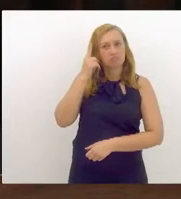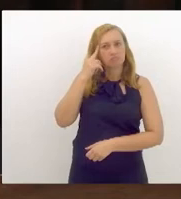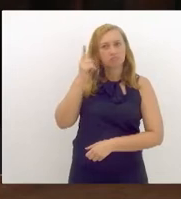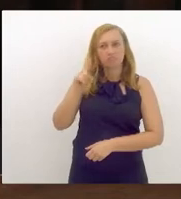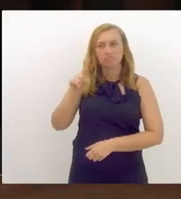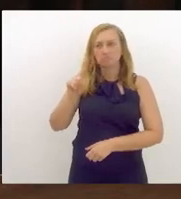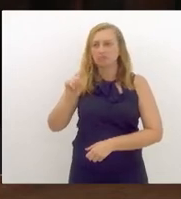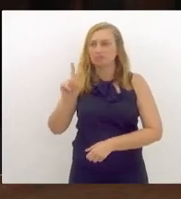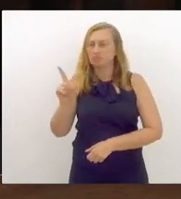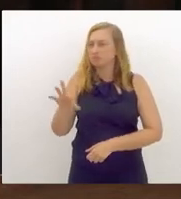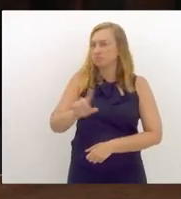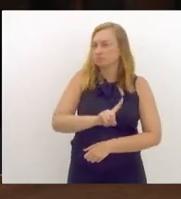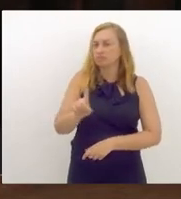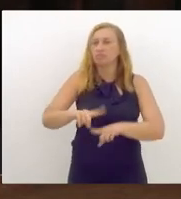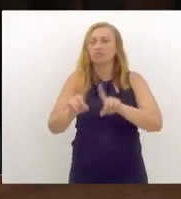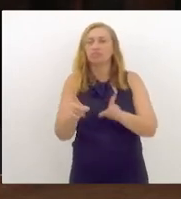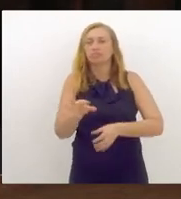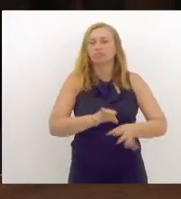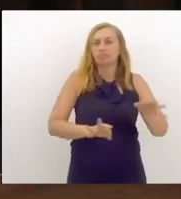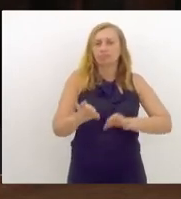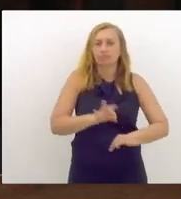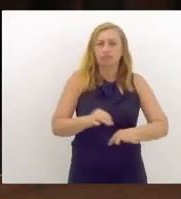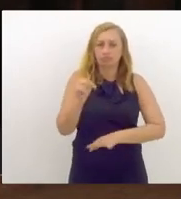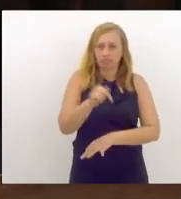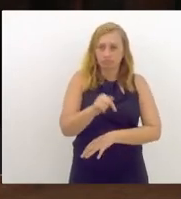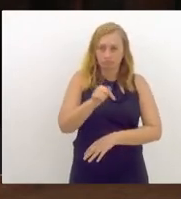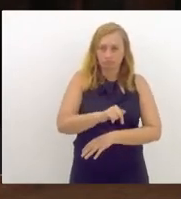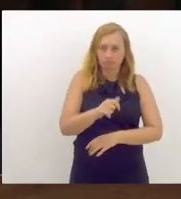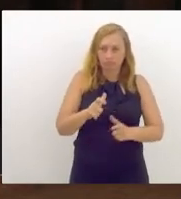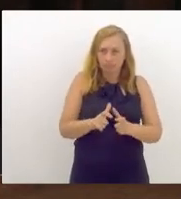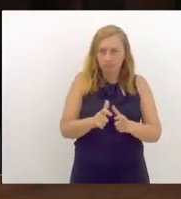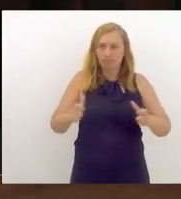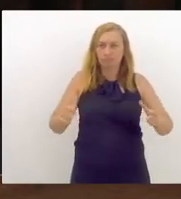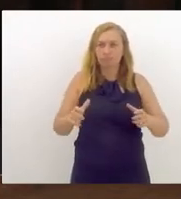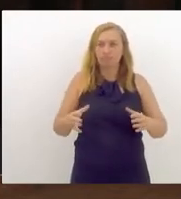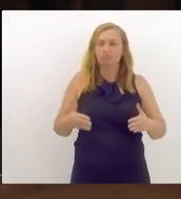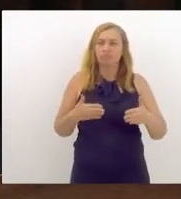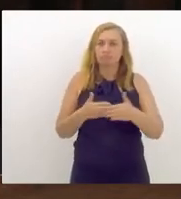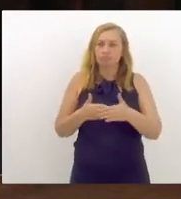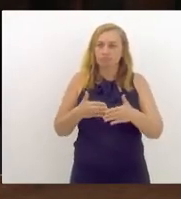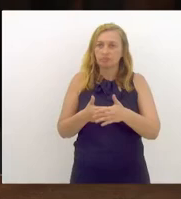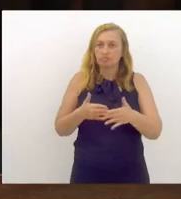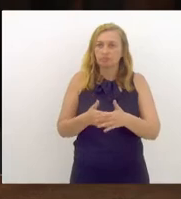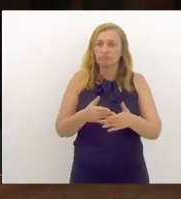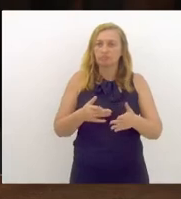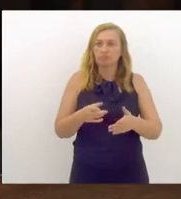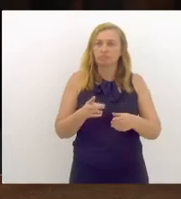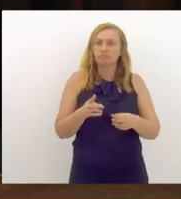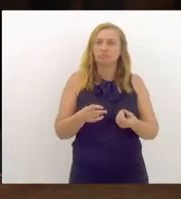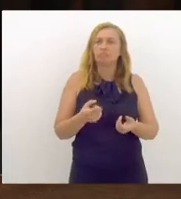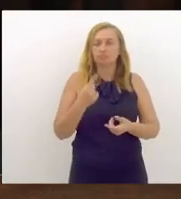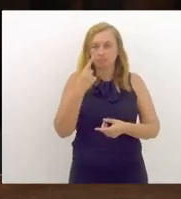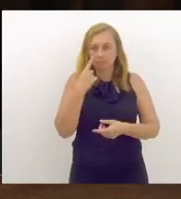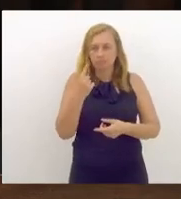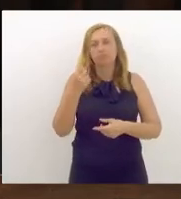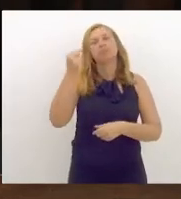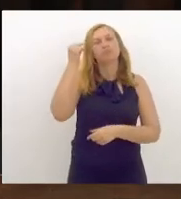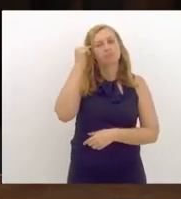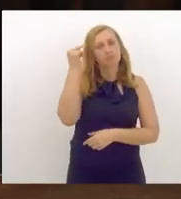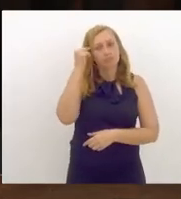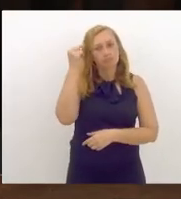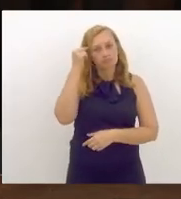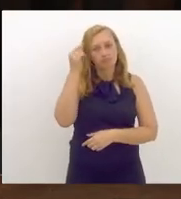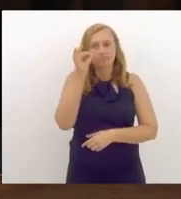mas o plano que se fez aqui nesse enorme conjunto de restrições busca fazer esse chamamento para pensar